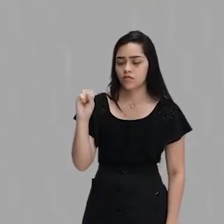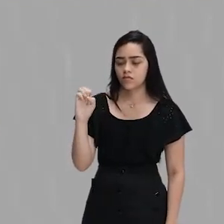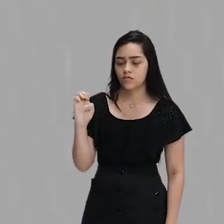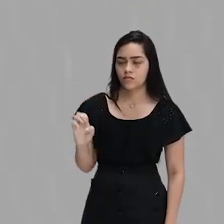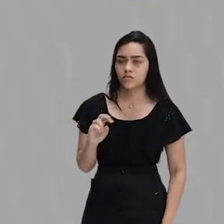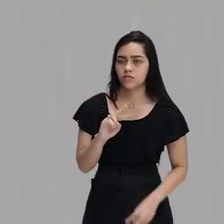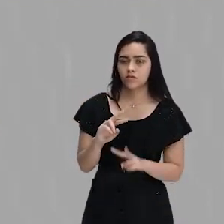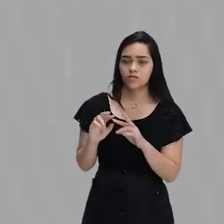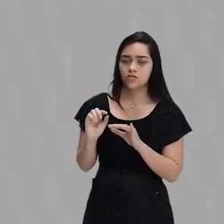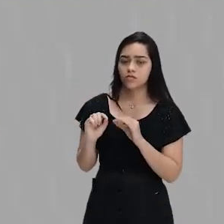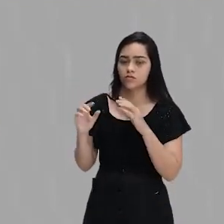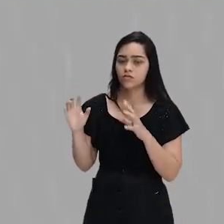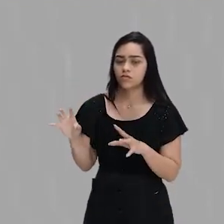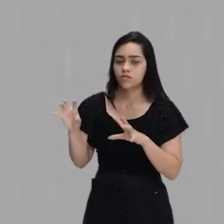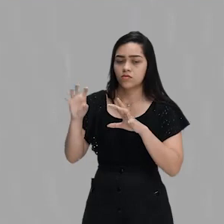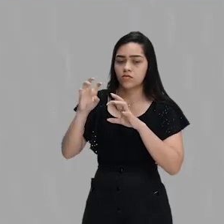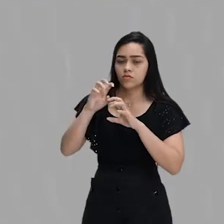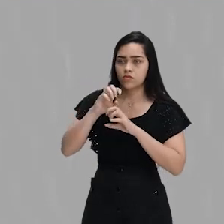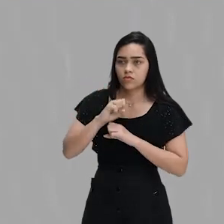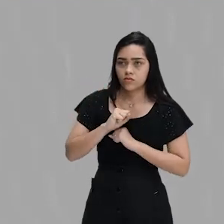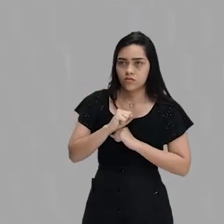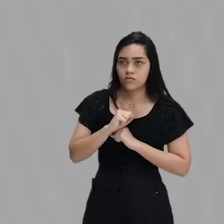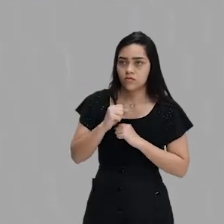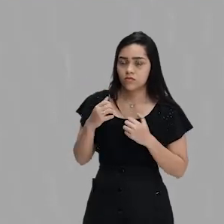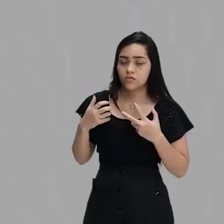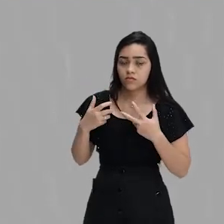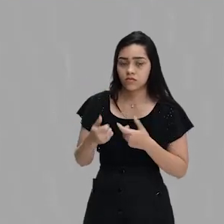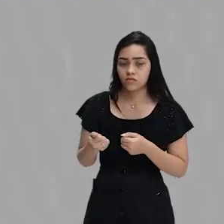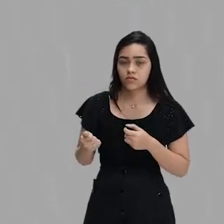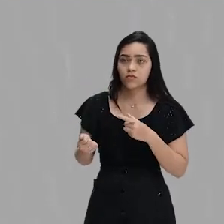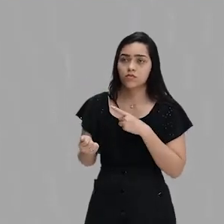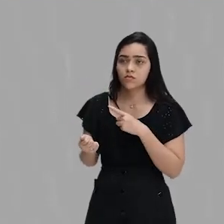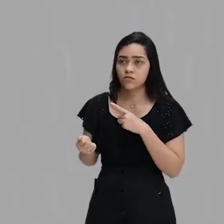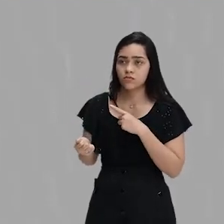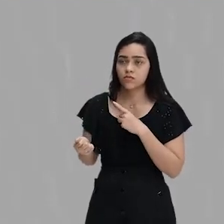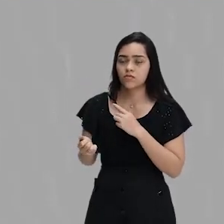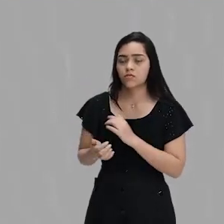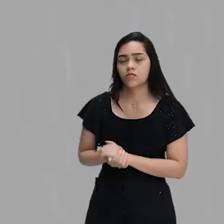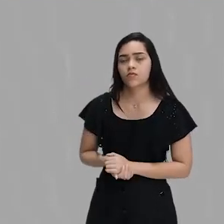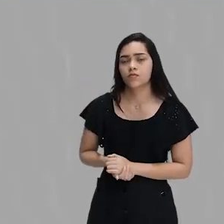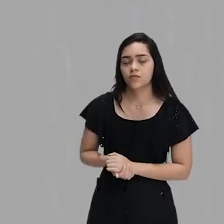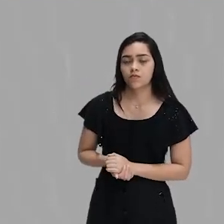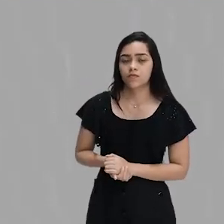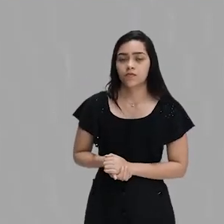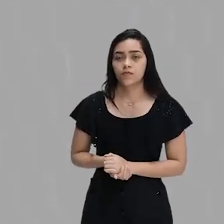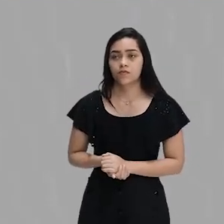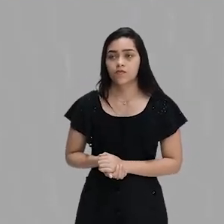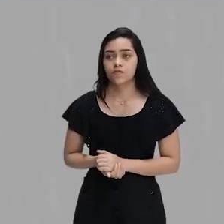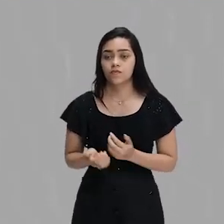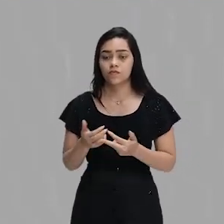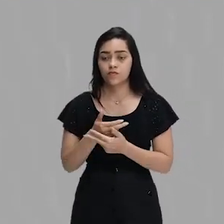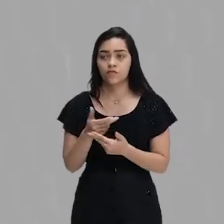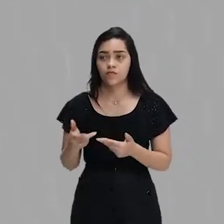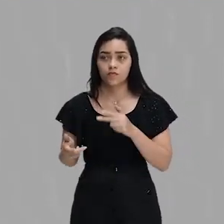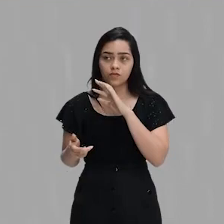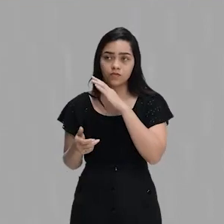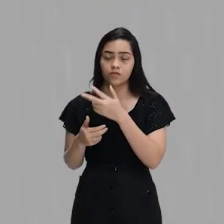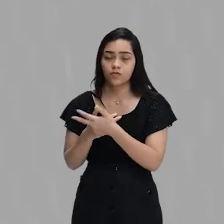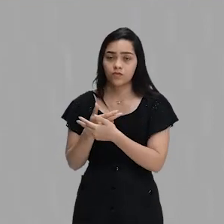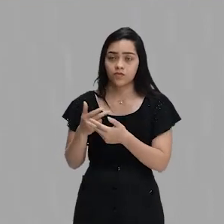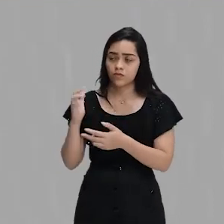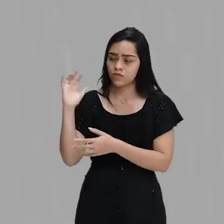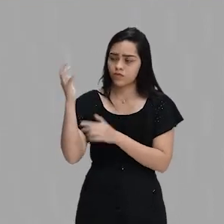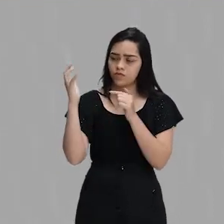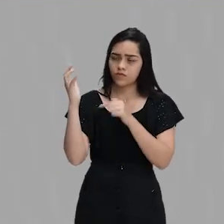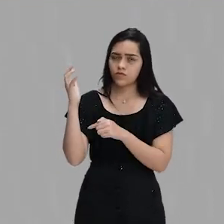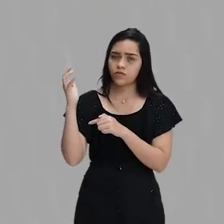planta, ela absorve a seiva elaborada, que é o resultado da fotossíntese. Então, são plantas